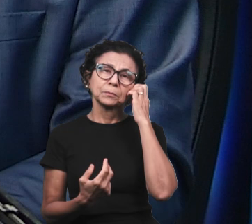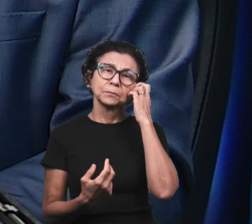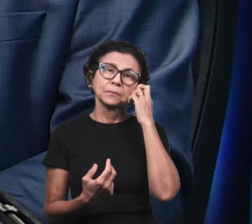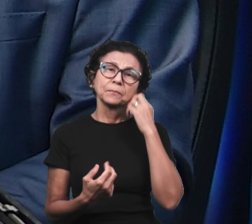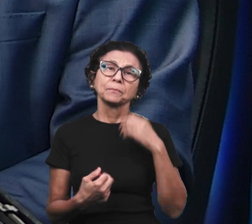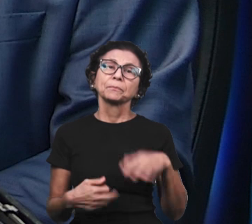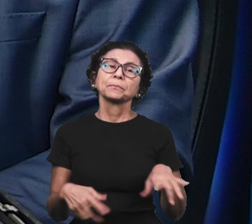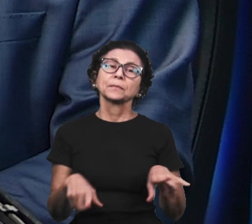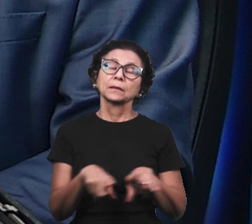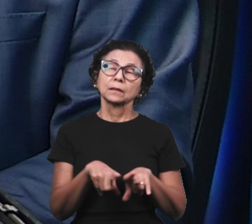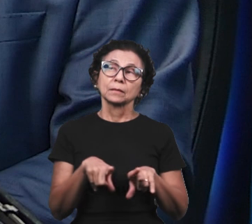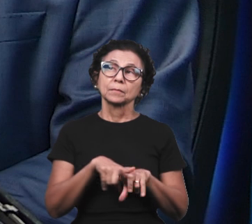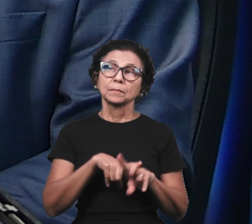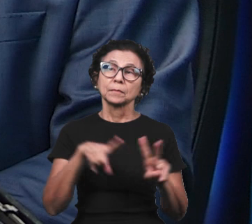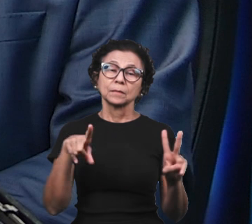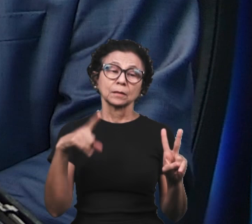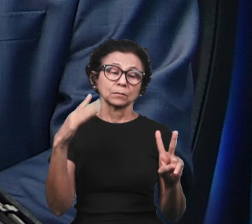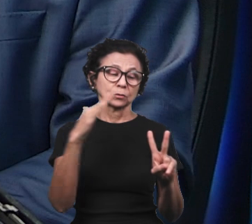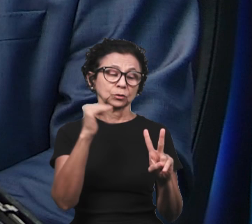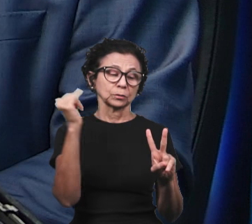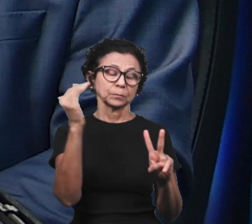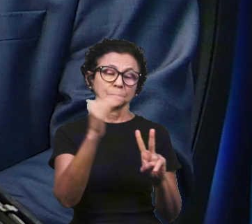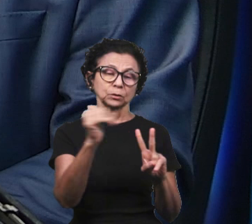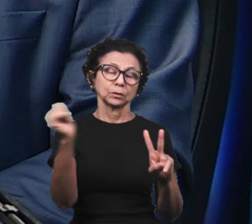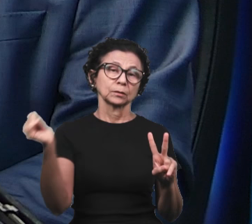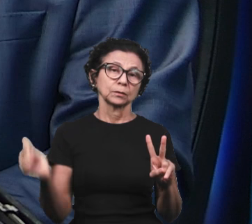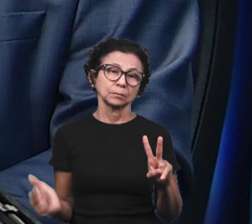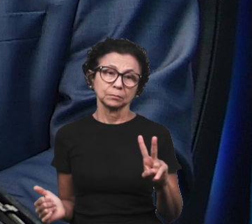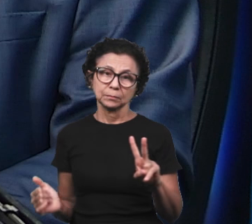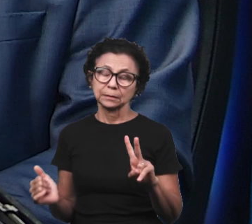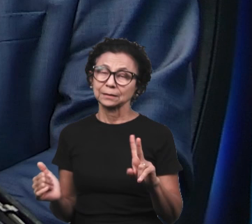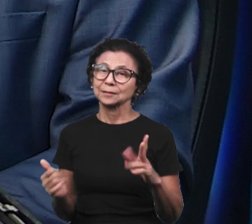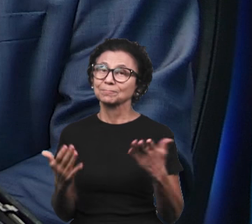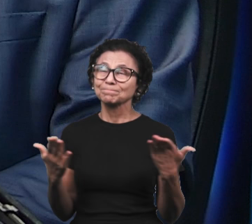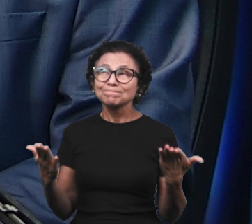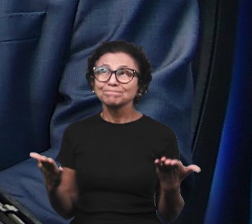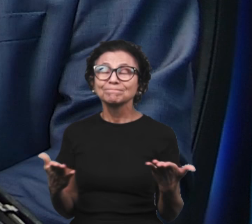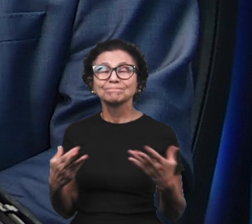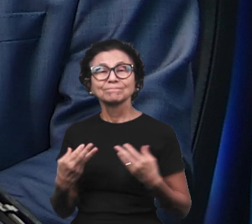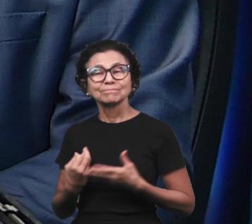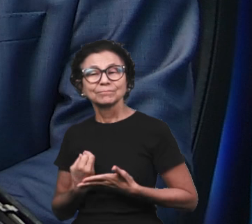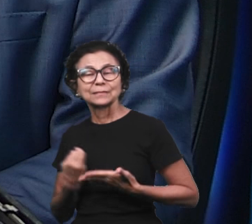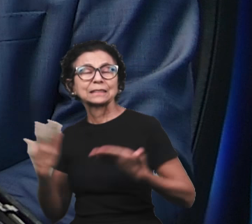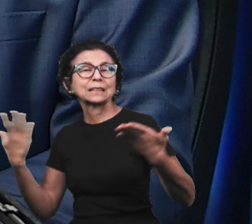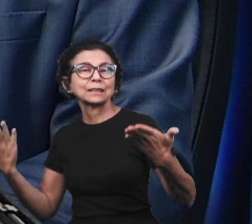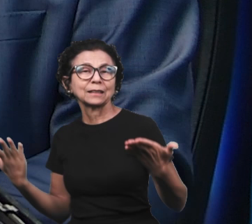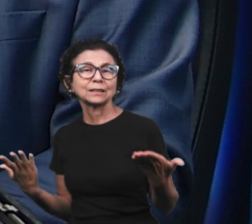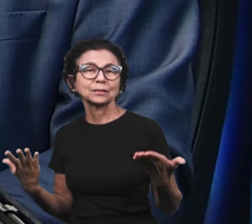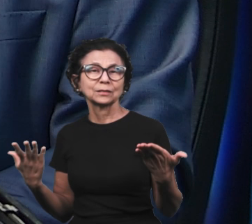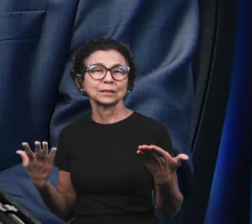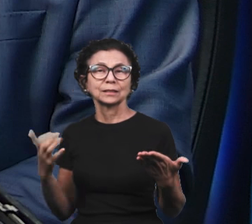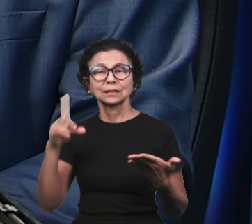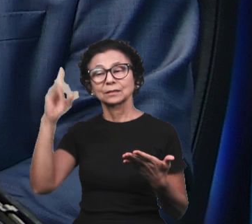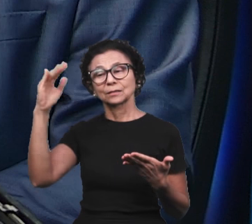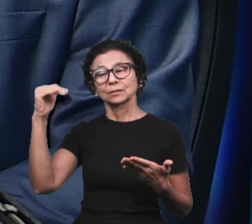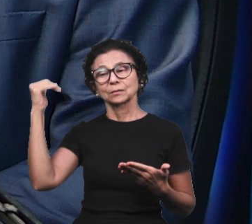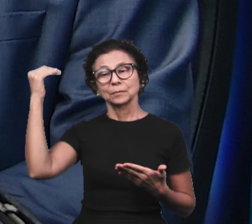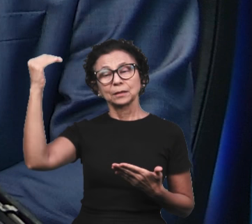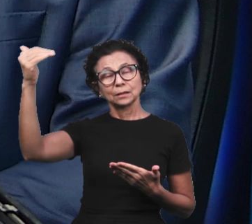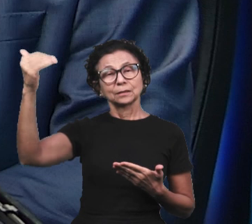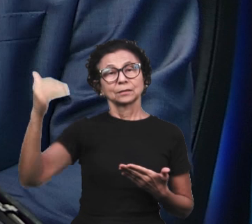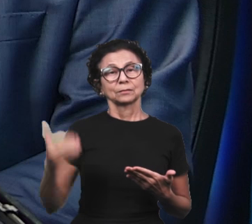os dois, né? Porque o chamado de Deus é soberano, né? E ele é maravilhoso para quem aceita. E